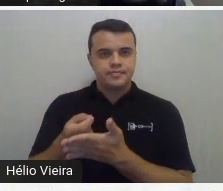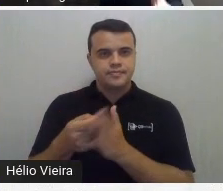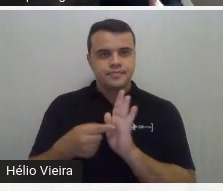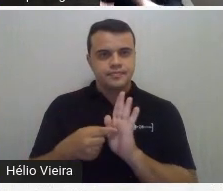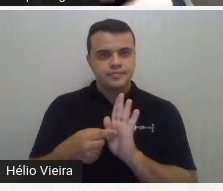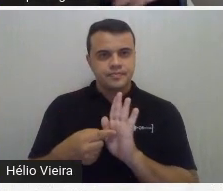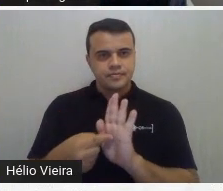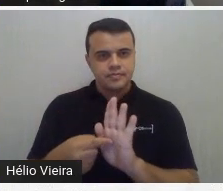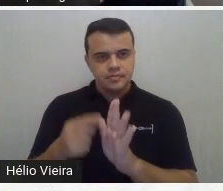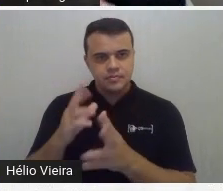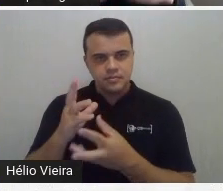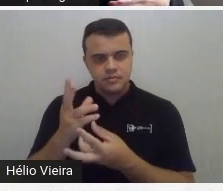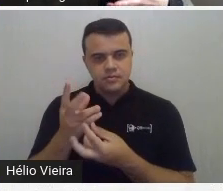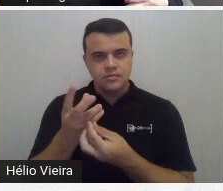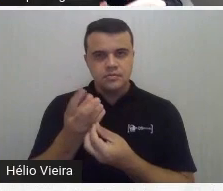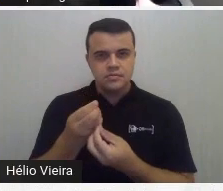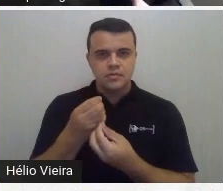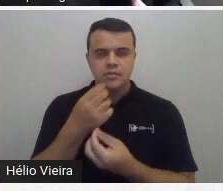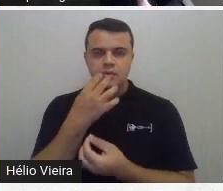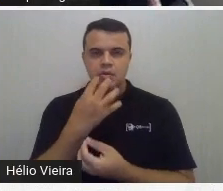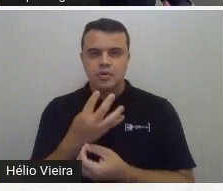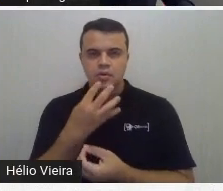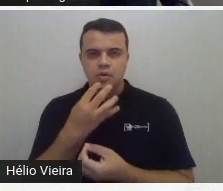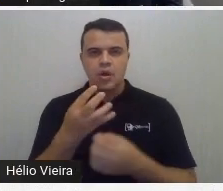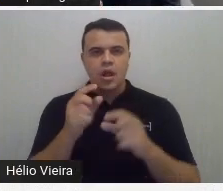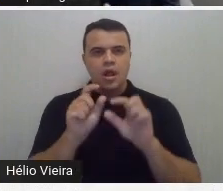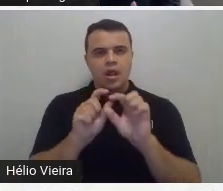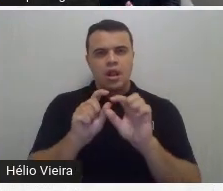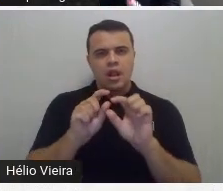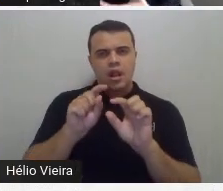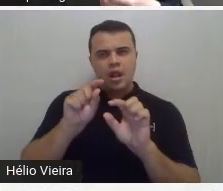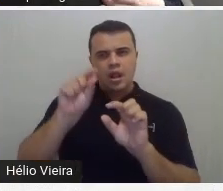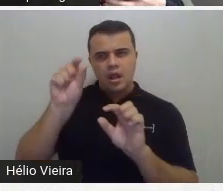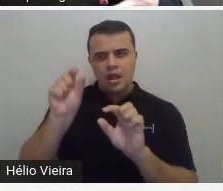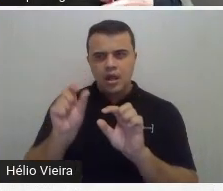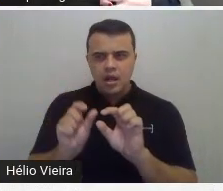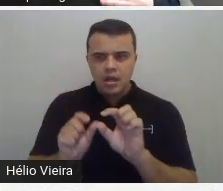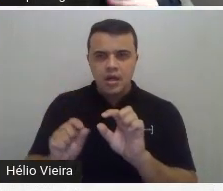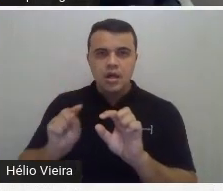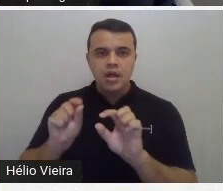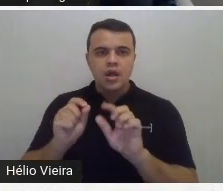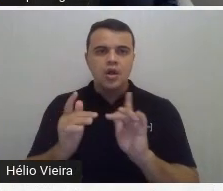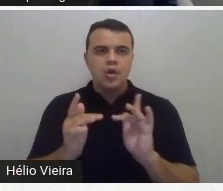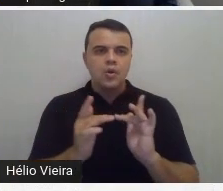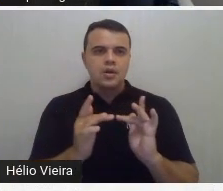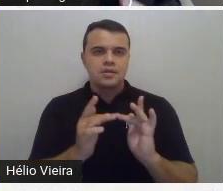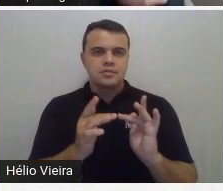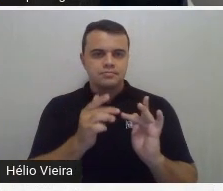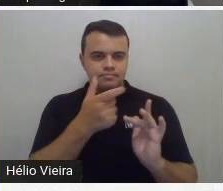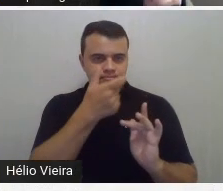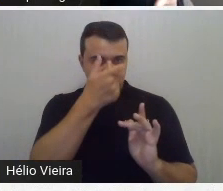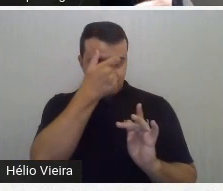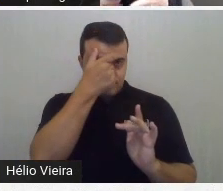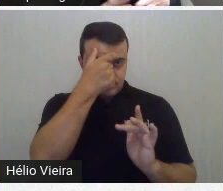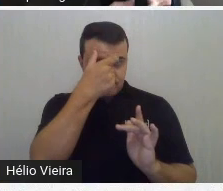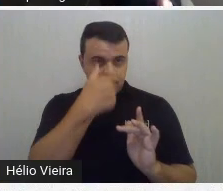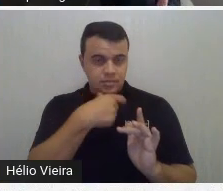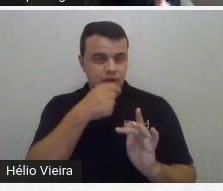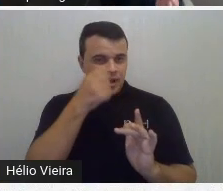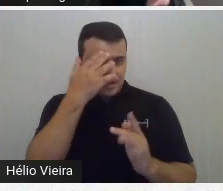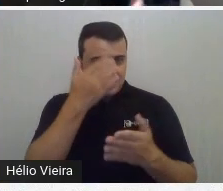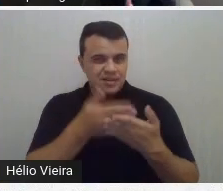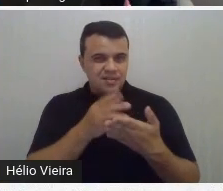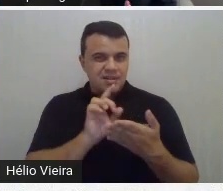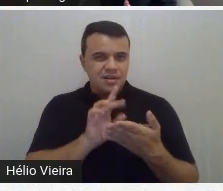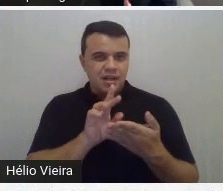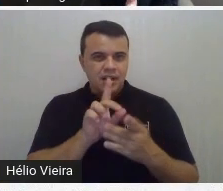representação artística, então as cores e as linhas, em conexão com a expressão da mente humana. Então, ele acreditava que cada